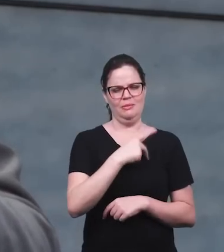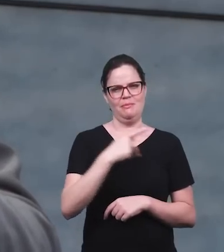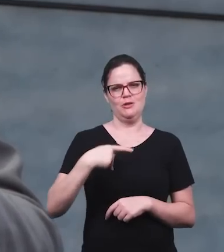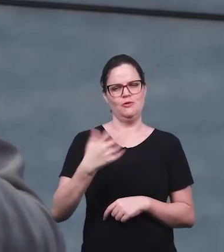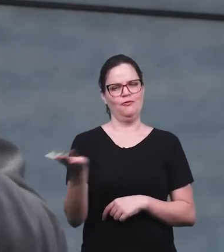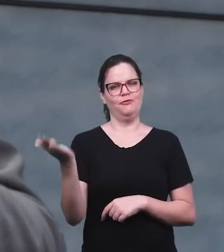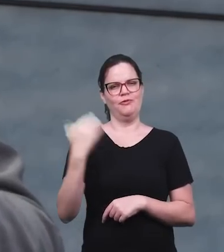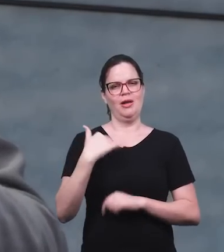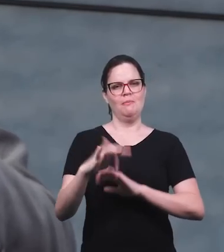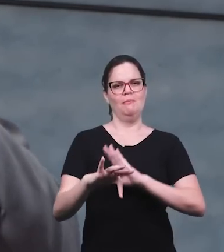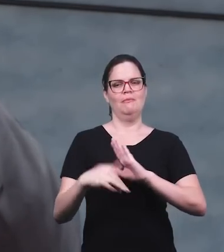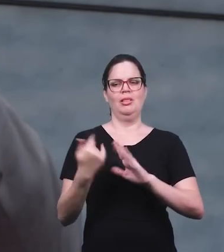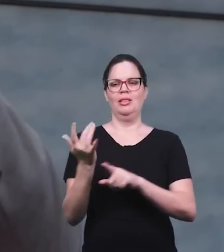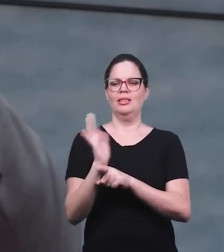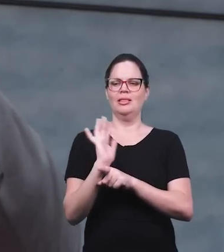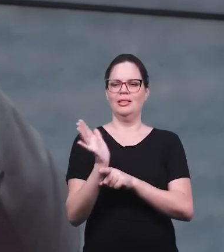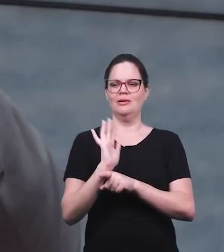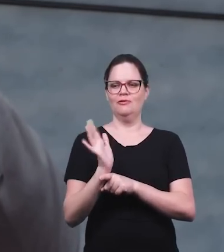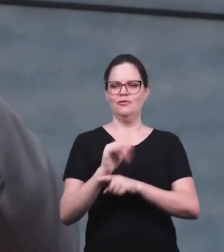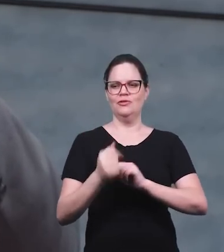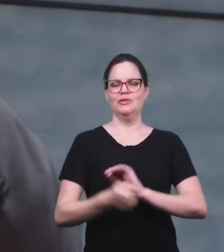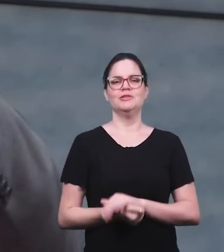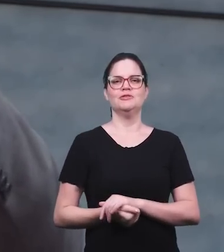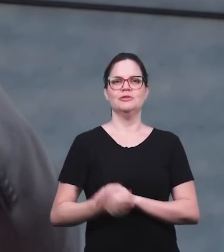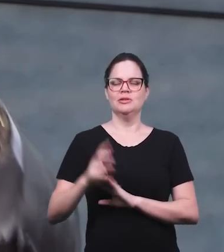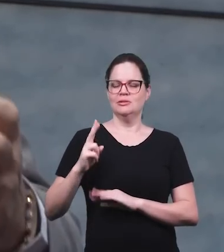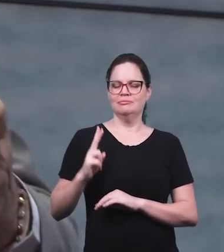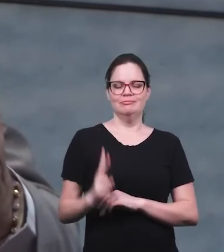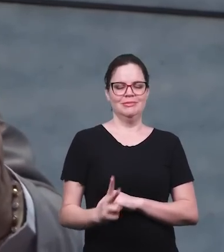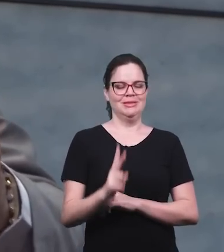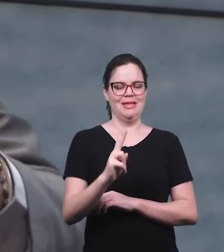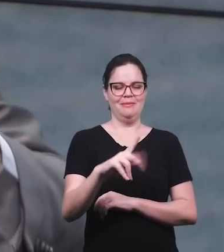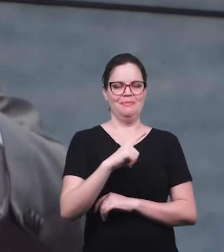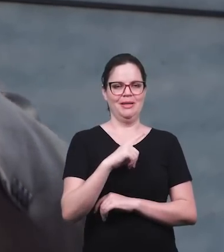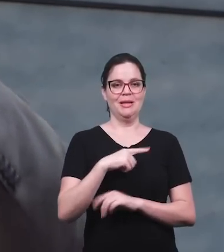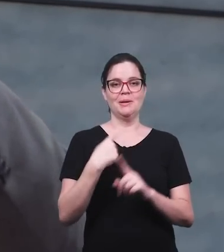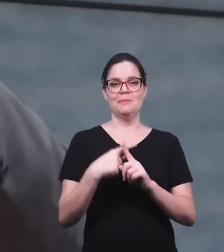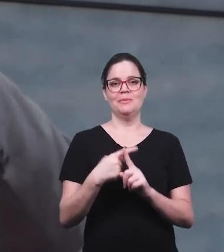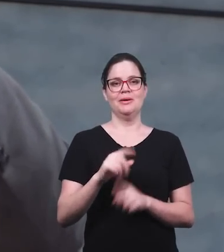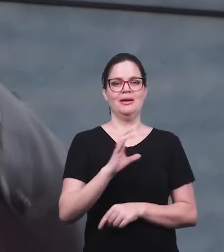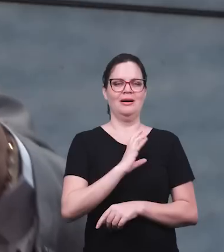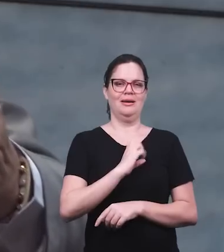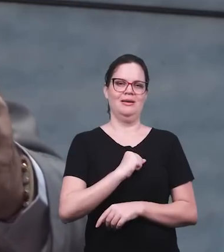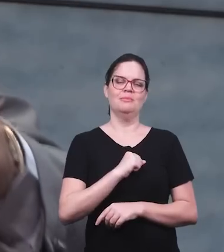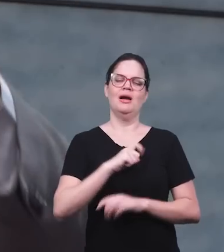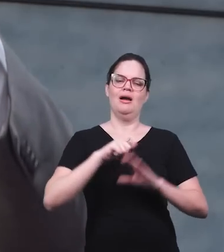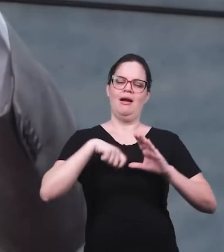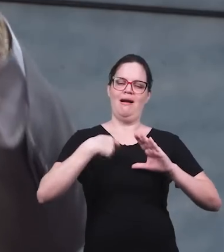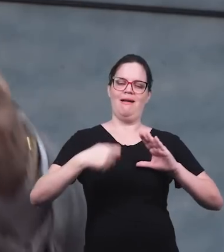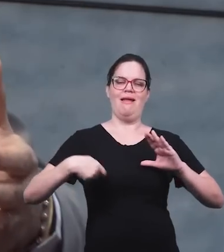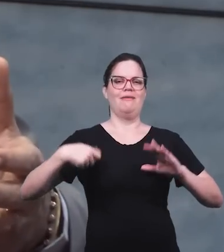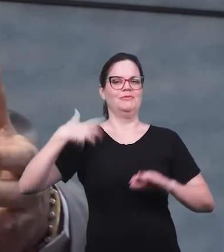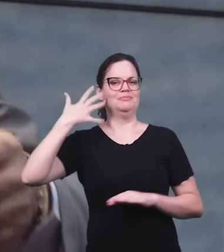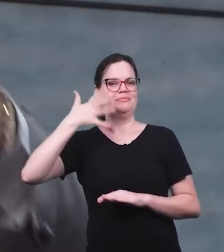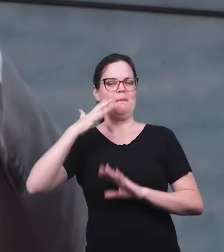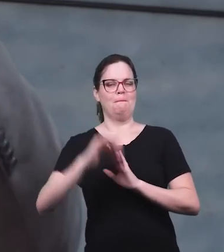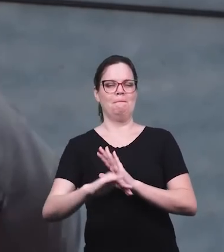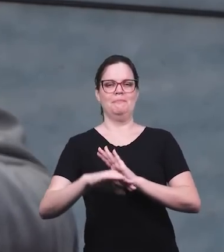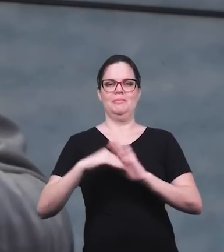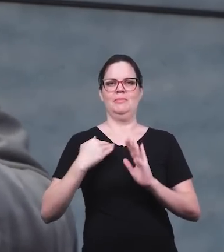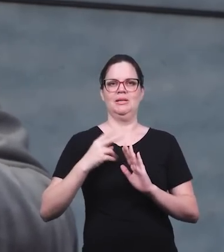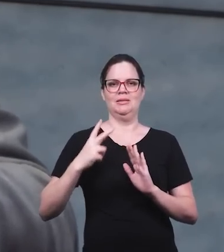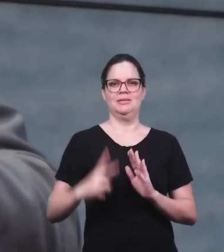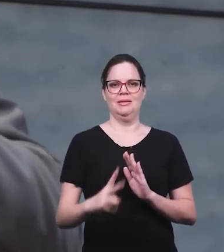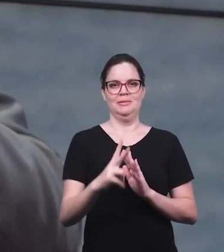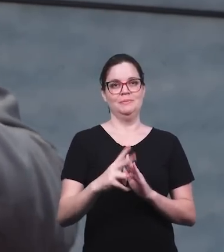uma palavra de um pastor que faz a gentileza, né, por amor a esta obra, grava uma mensagem,